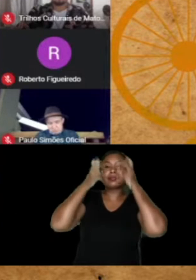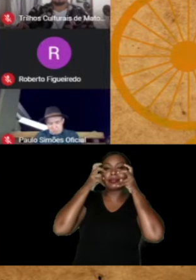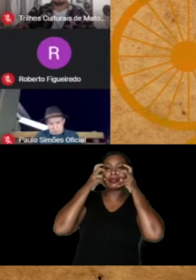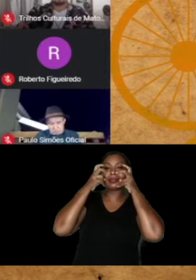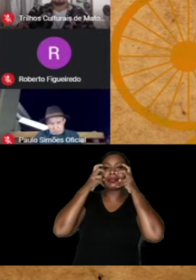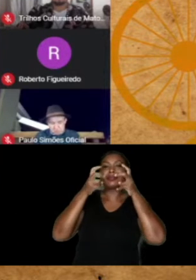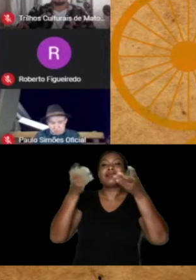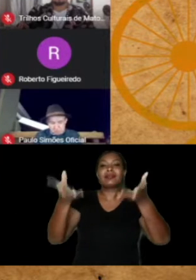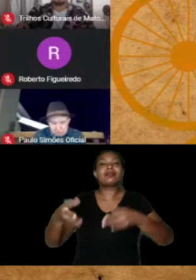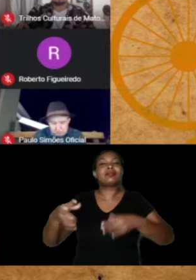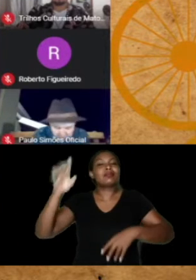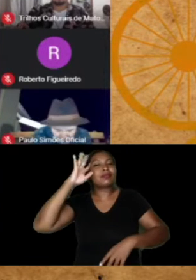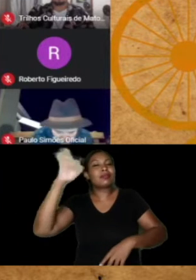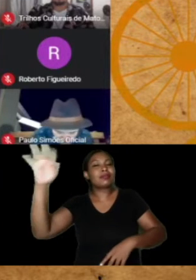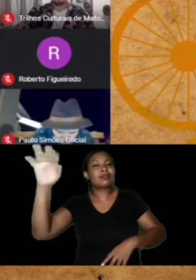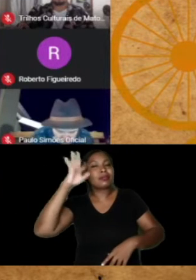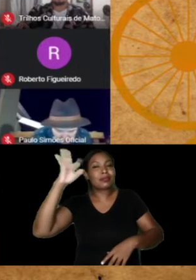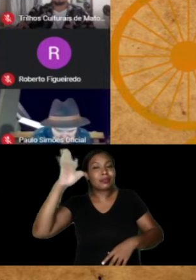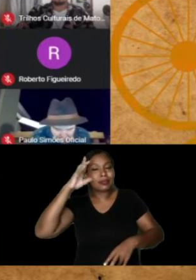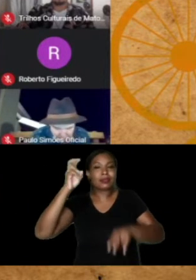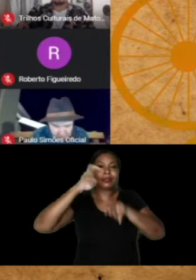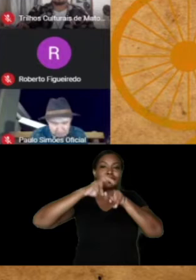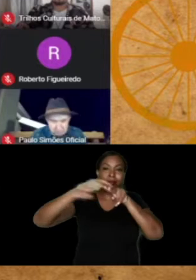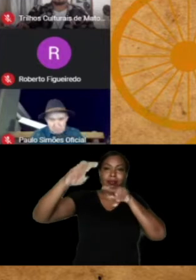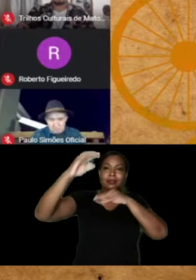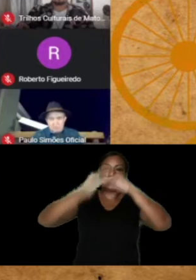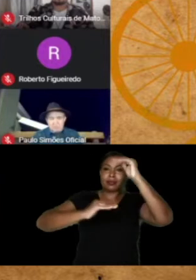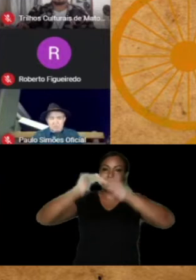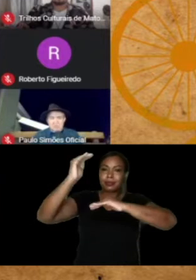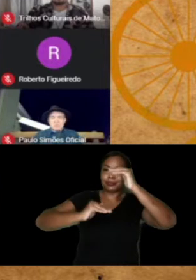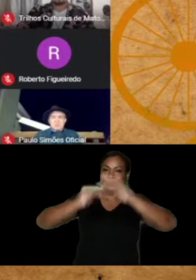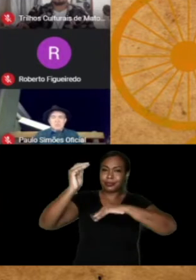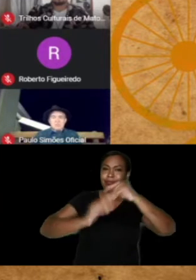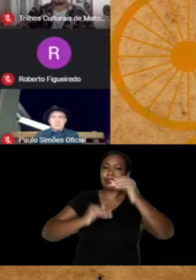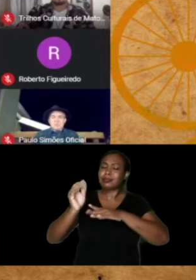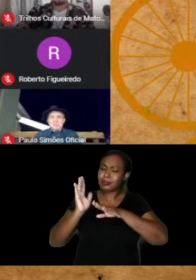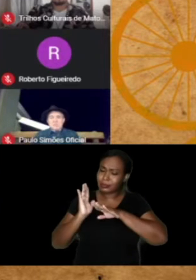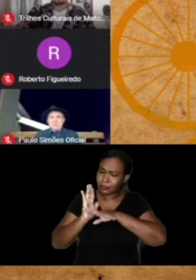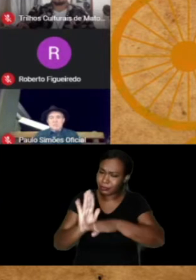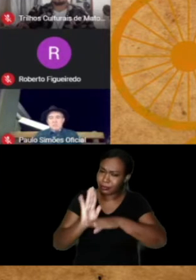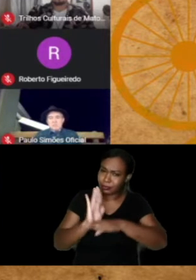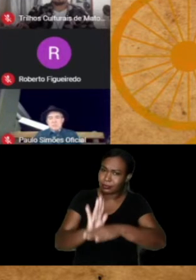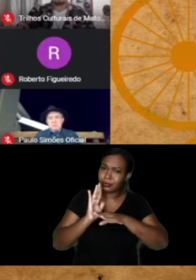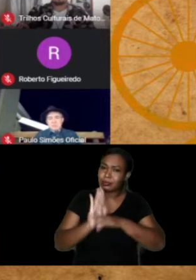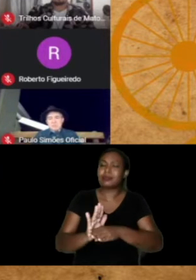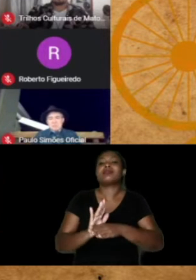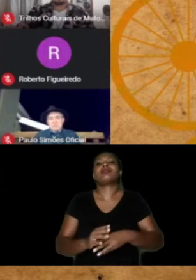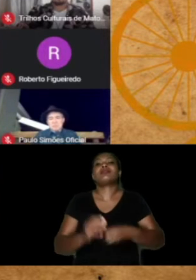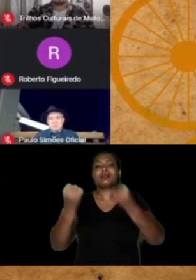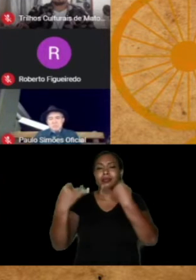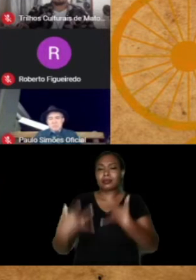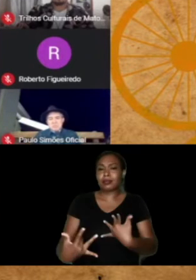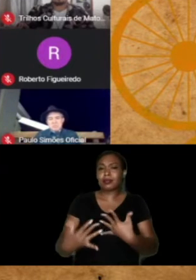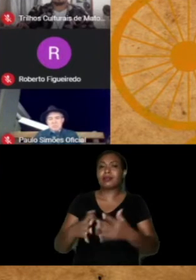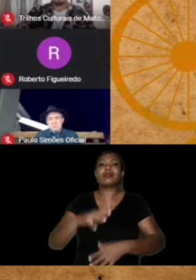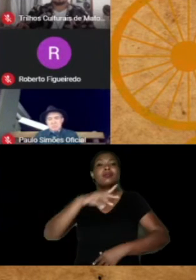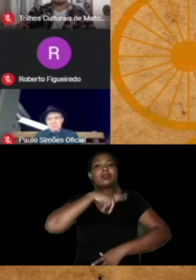essa memória desse ferroviário. Ele tem muito para contribuir. E fica, Rodrigo,